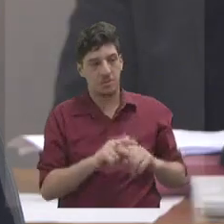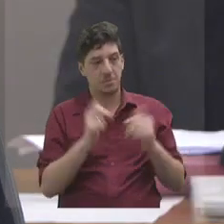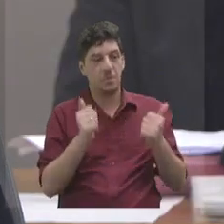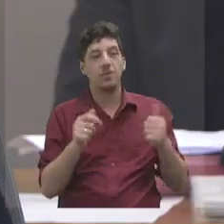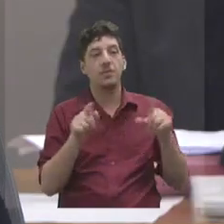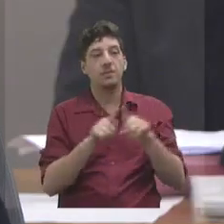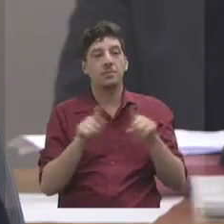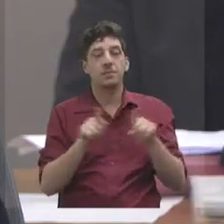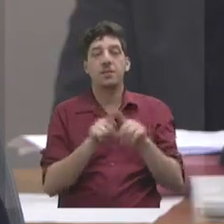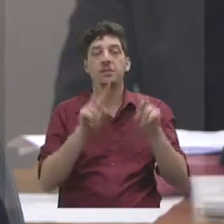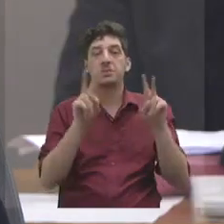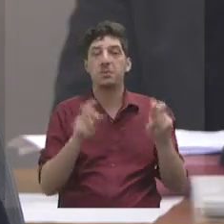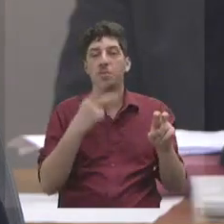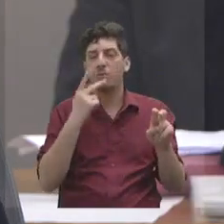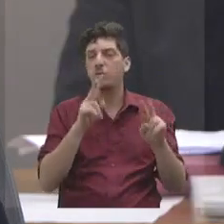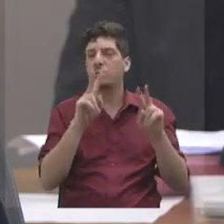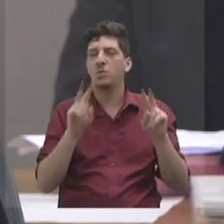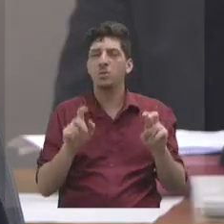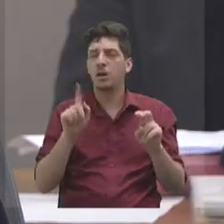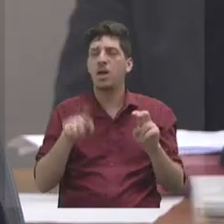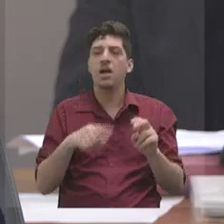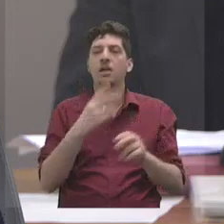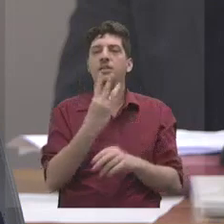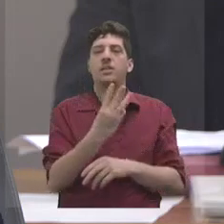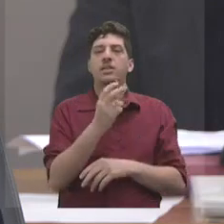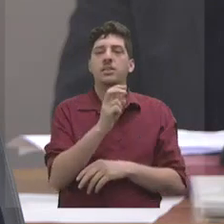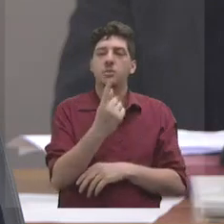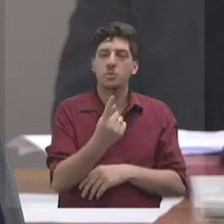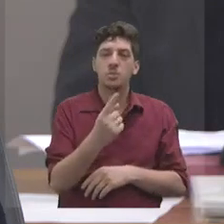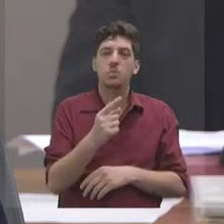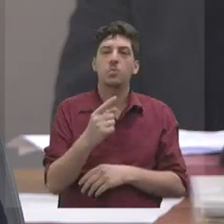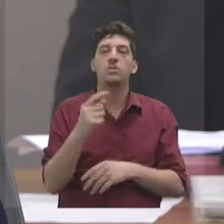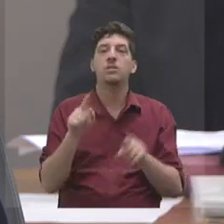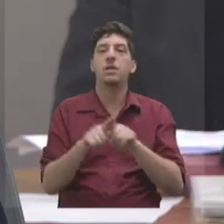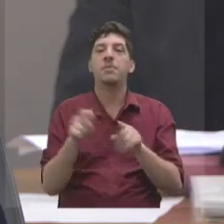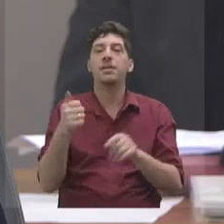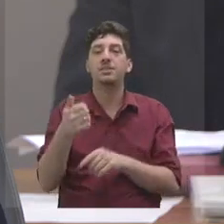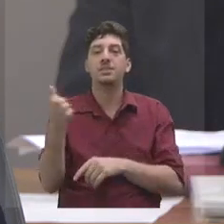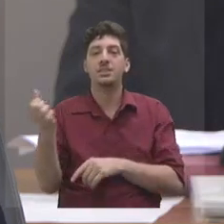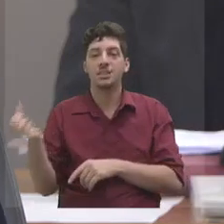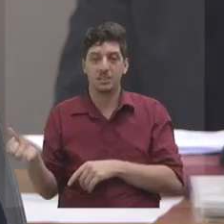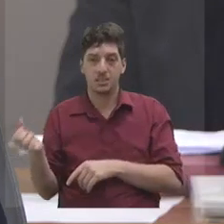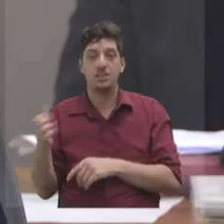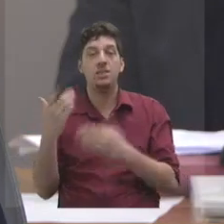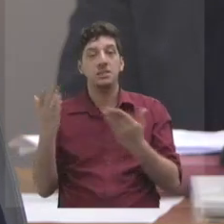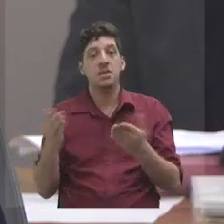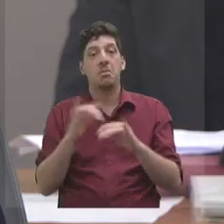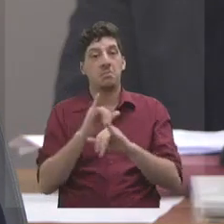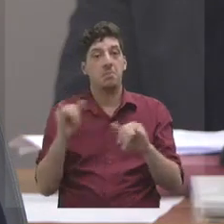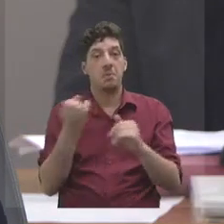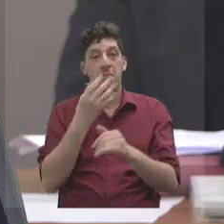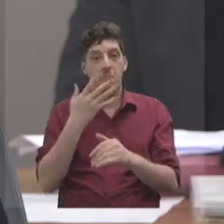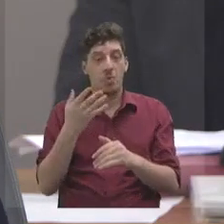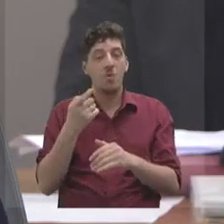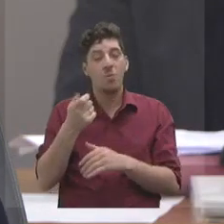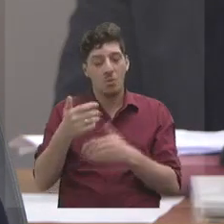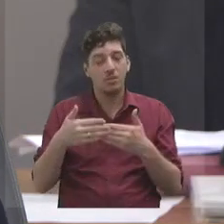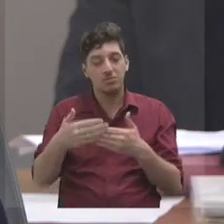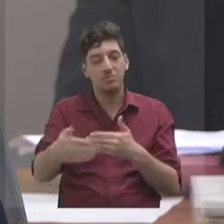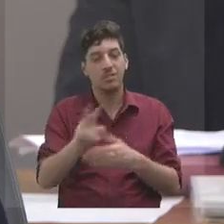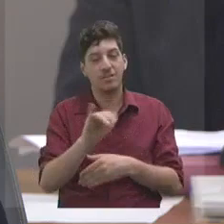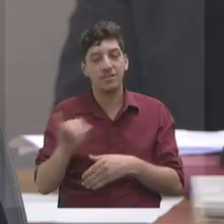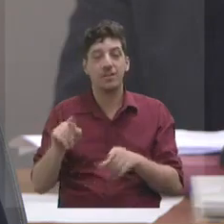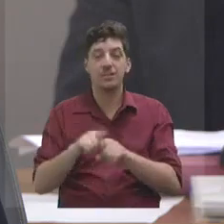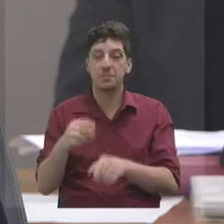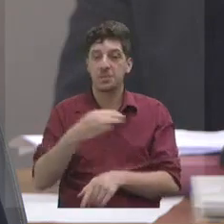senhor comentou da 381 dá 2 5 1 116 né acho que uma notícia boa aí que muito em breve né até o próprio Ministro ainda